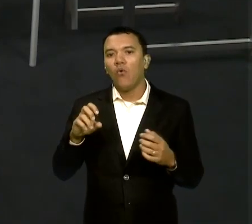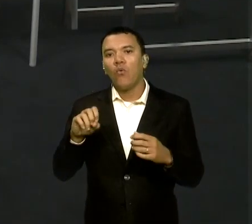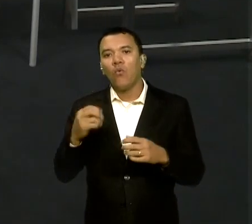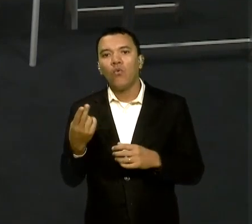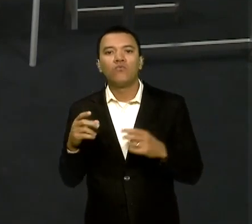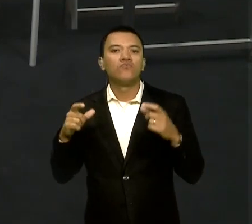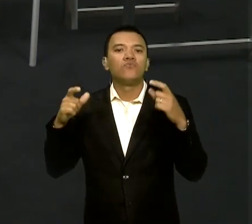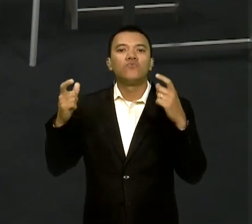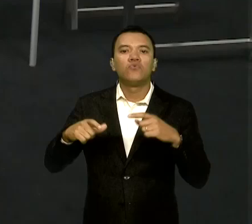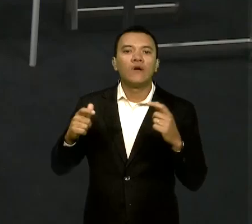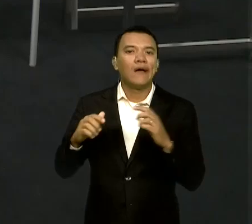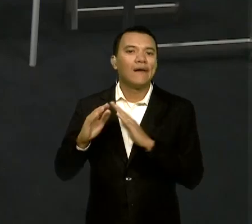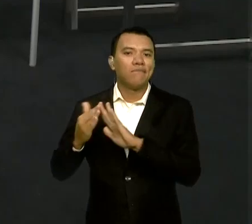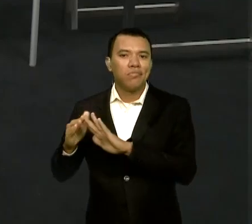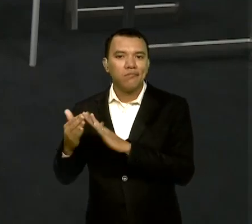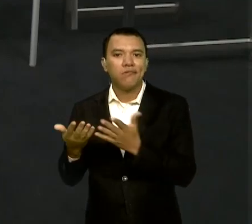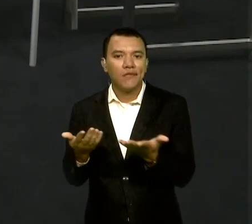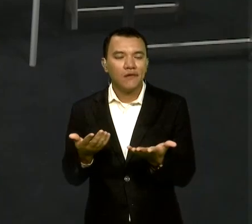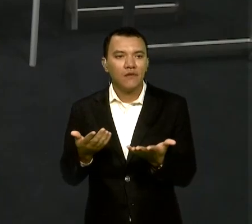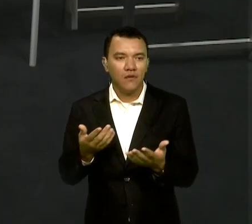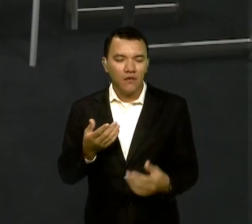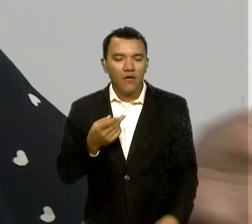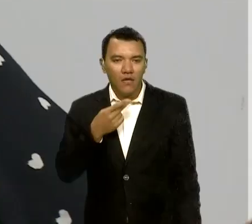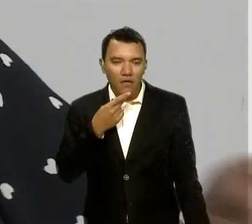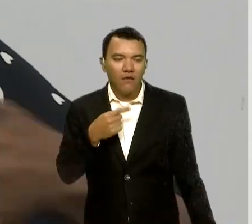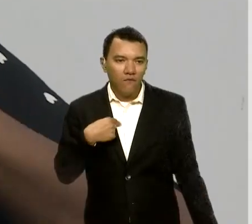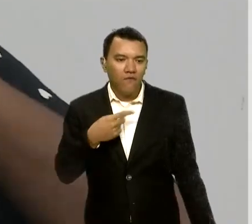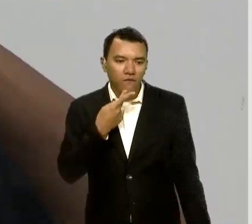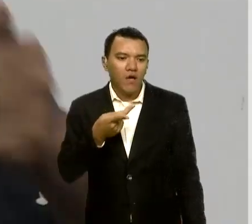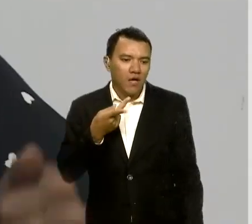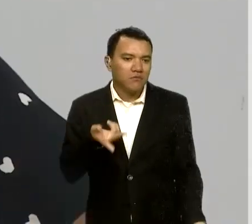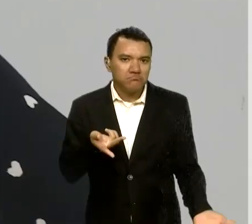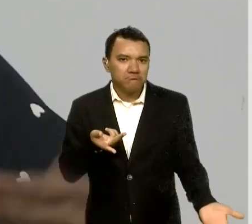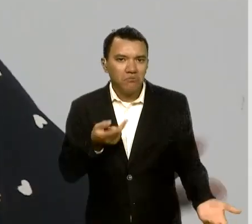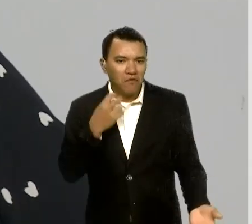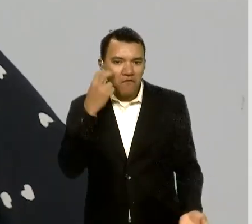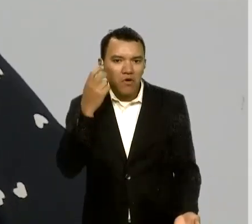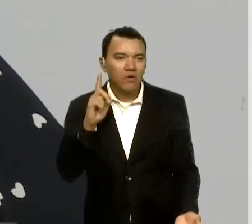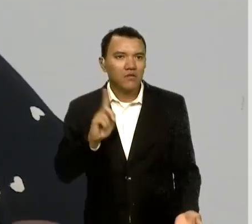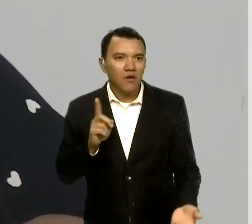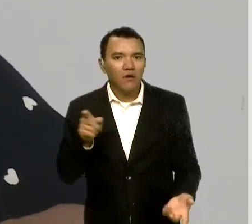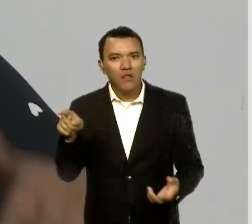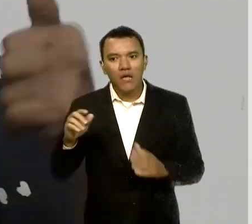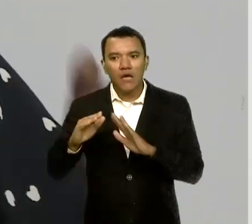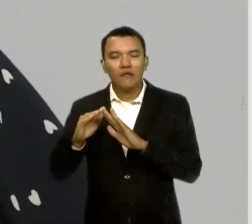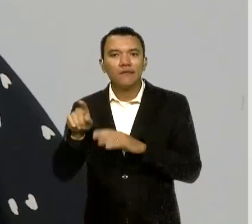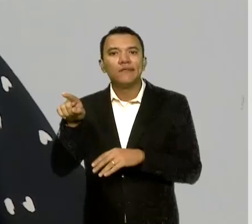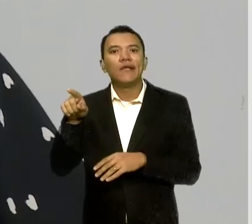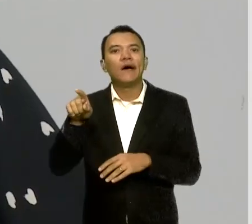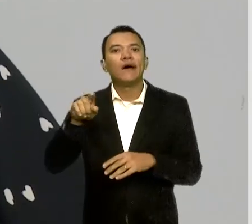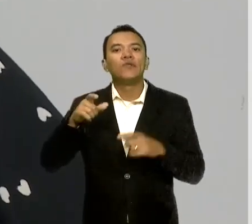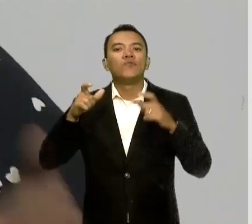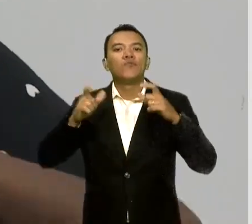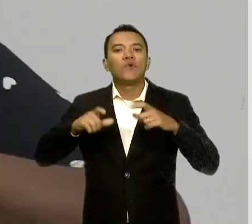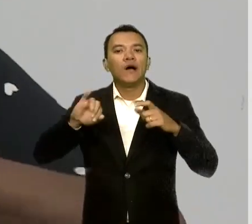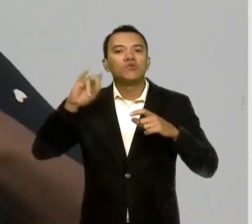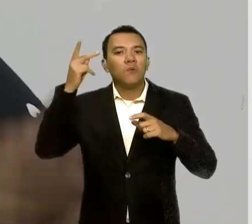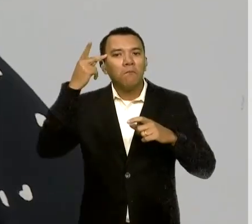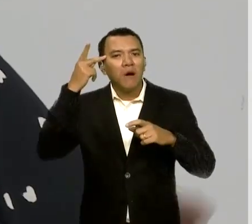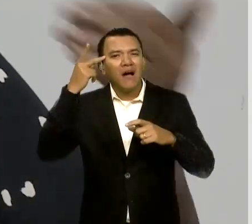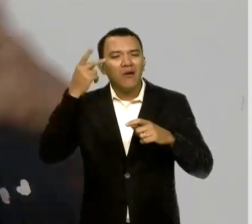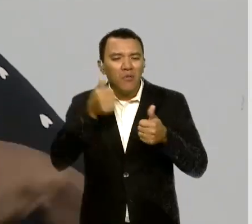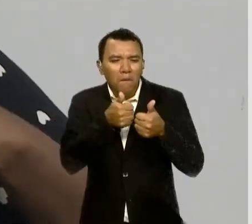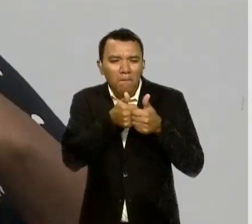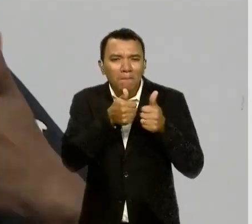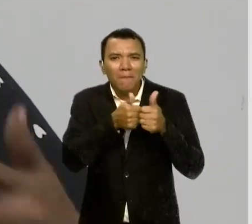lá na favela, eu não tenho vergonha de dizer, eu moro praticamente quase dentro da Cracolândia do João Paulo, né? Mas eu posso dizer